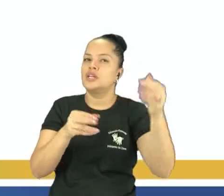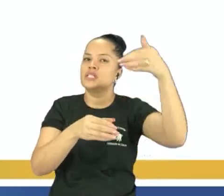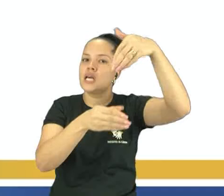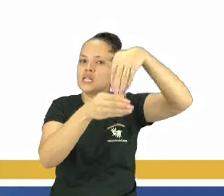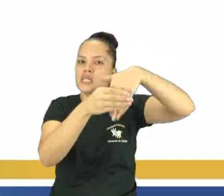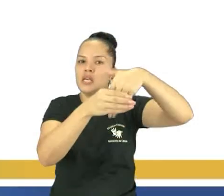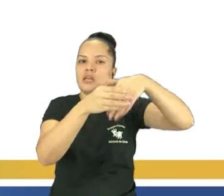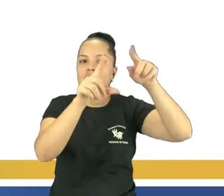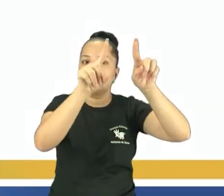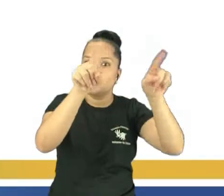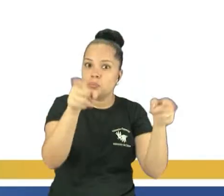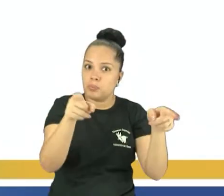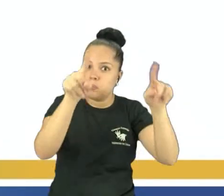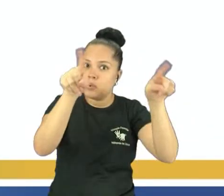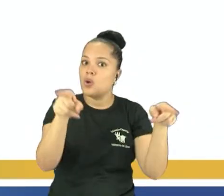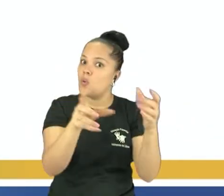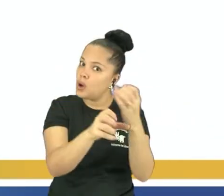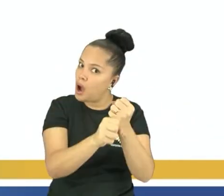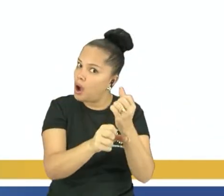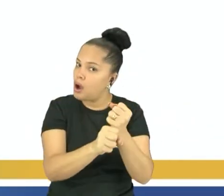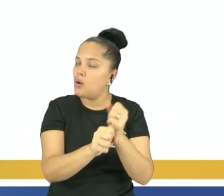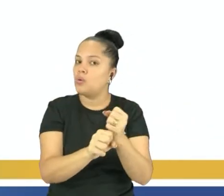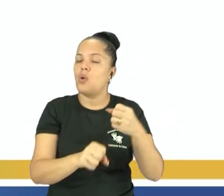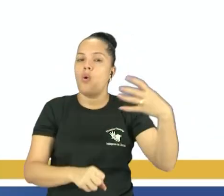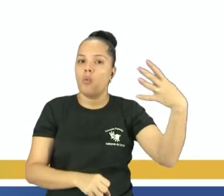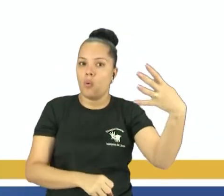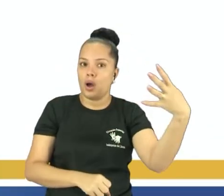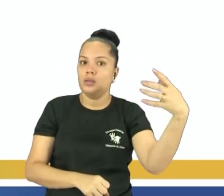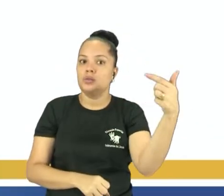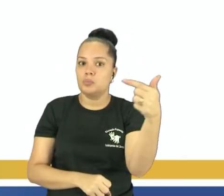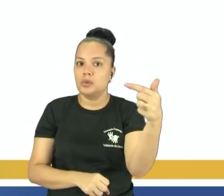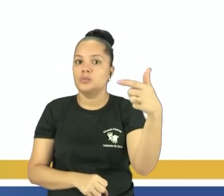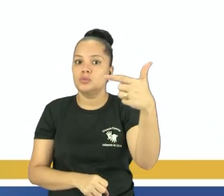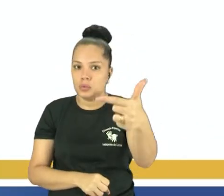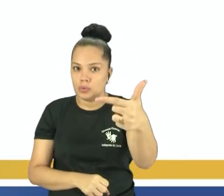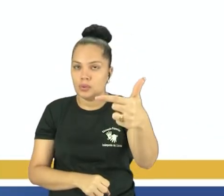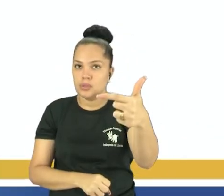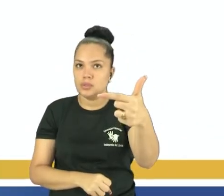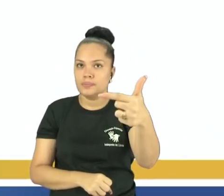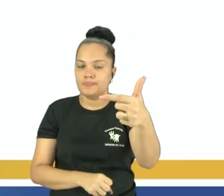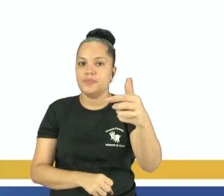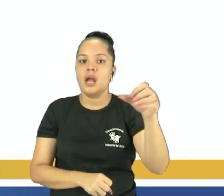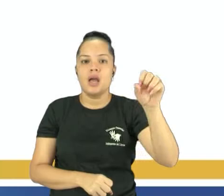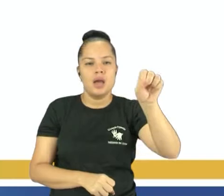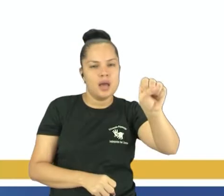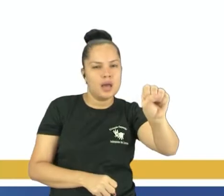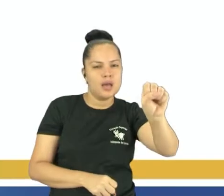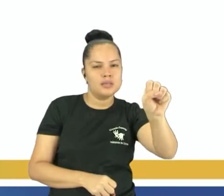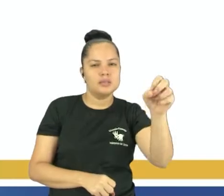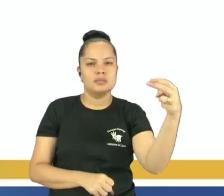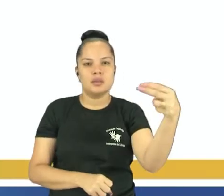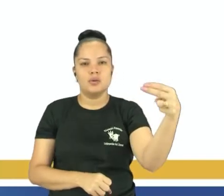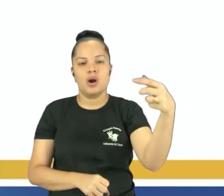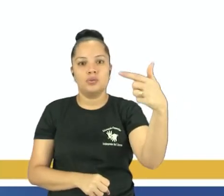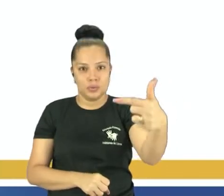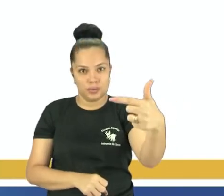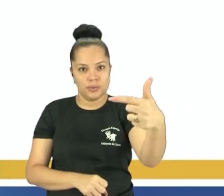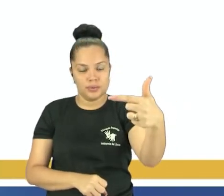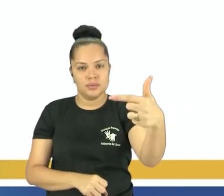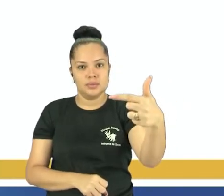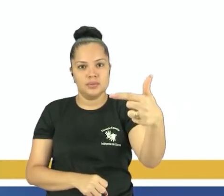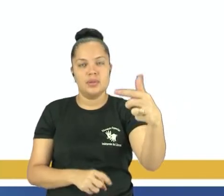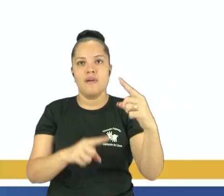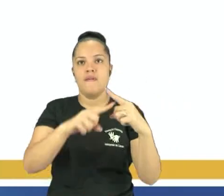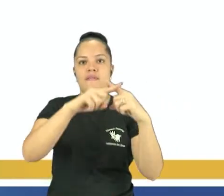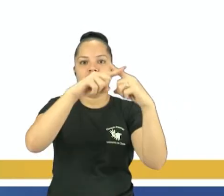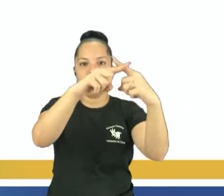do parênteses. Então, nós faremos primeiro 4 menos 2. E 4 menos 2, gente, é igual a 2, certo?